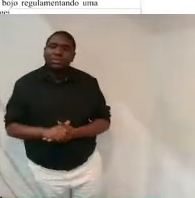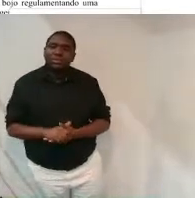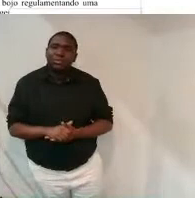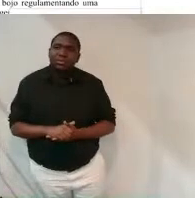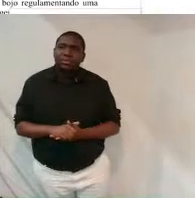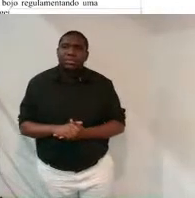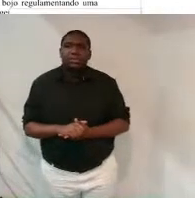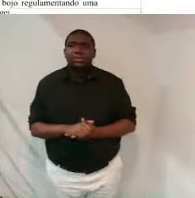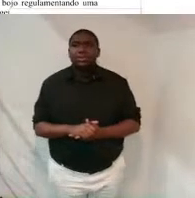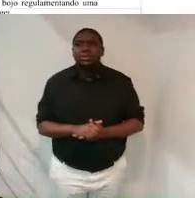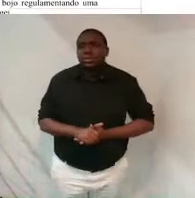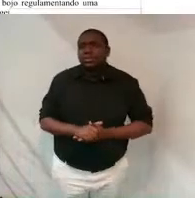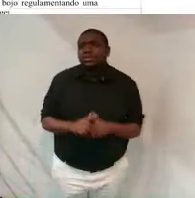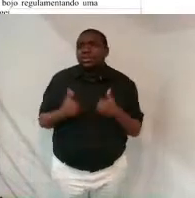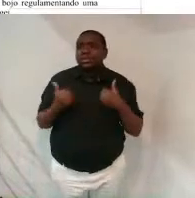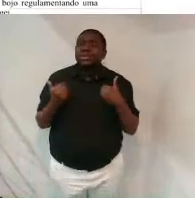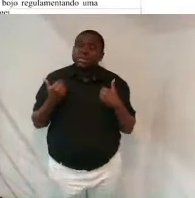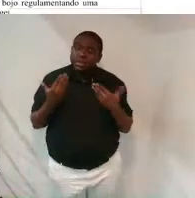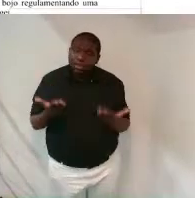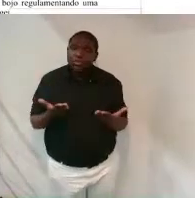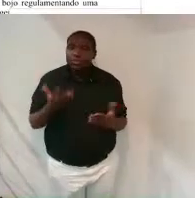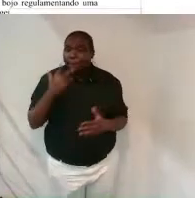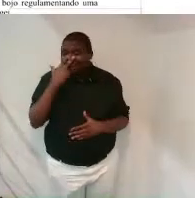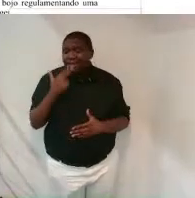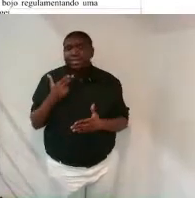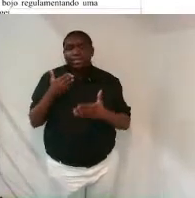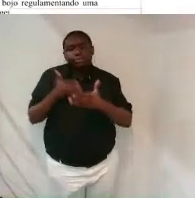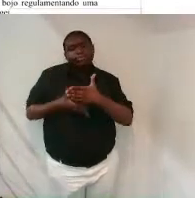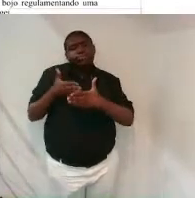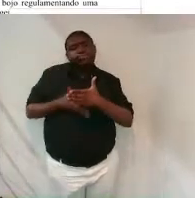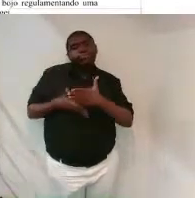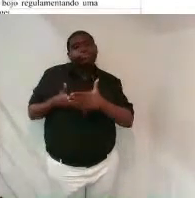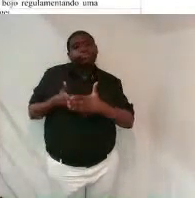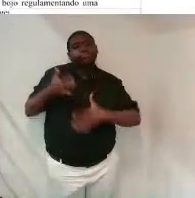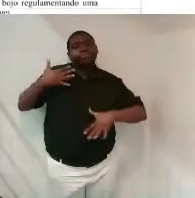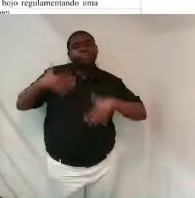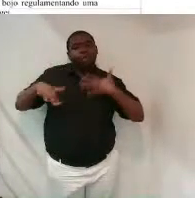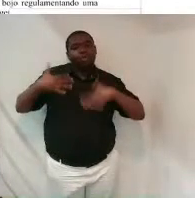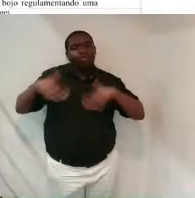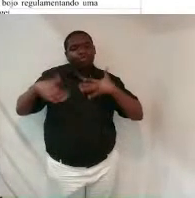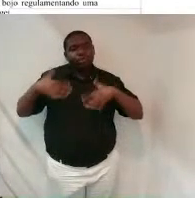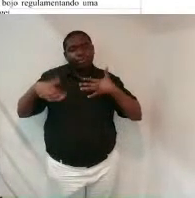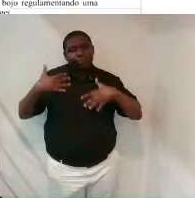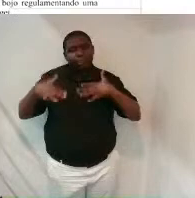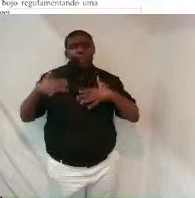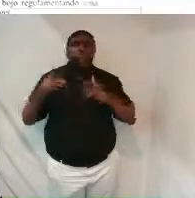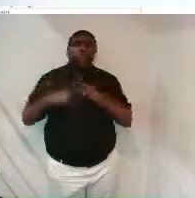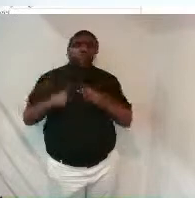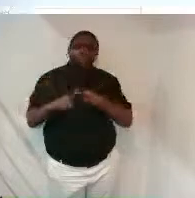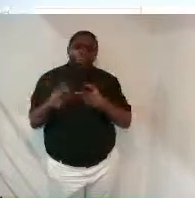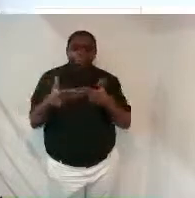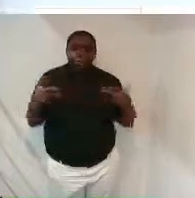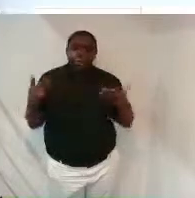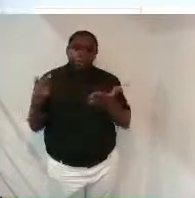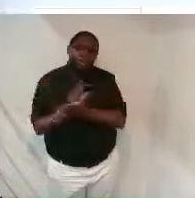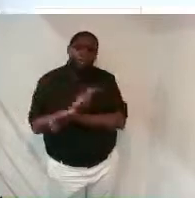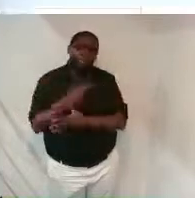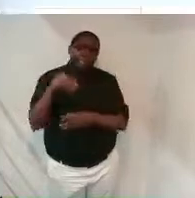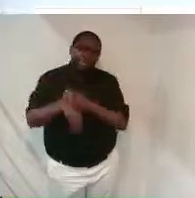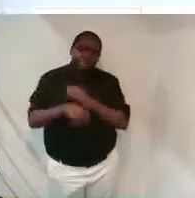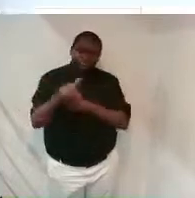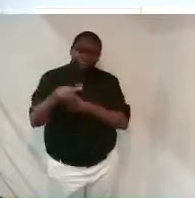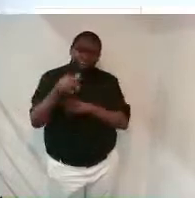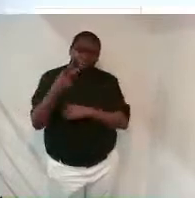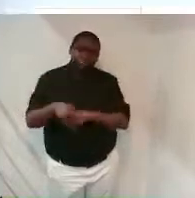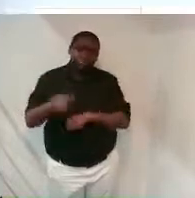de certa forma, engessando os movimentos e as dinâmicas que ocorrem em âmbito estadual ou